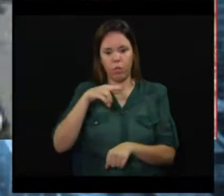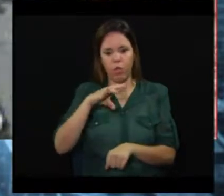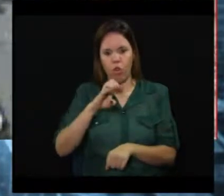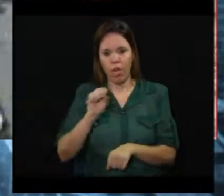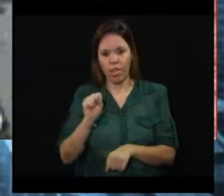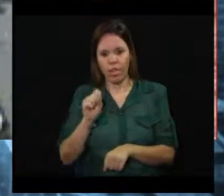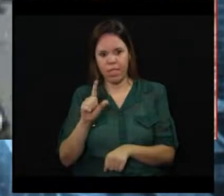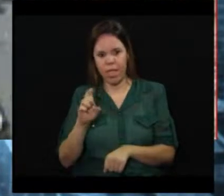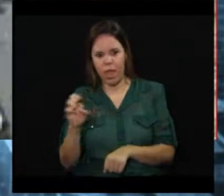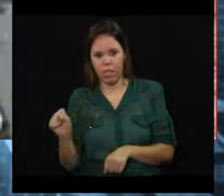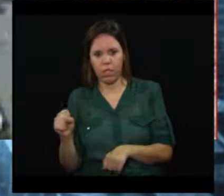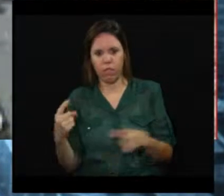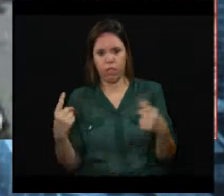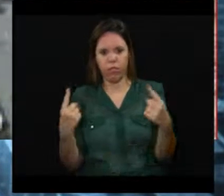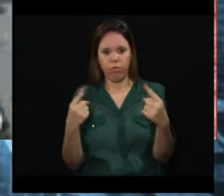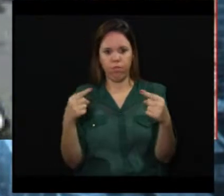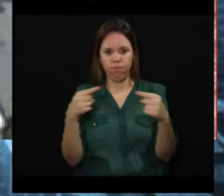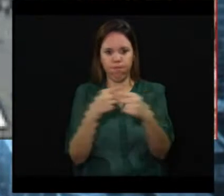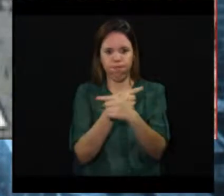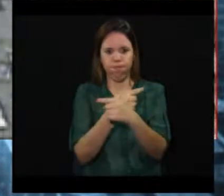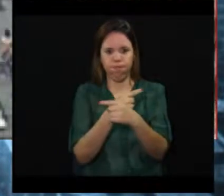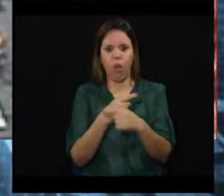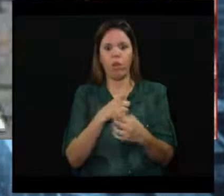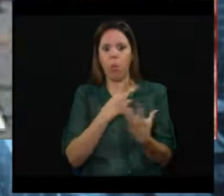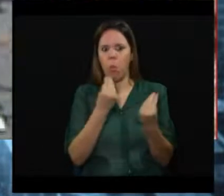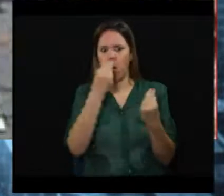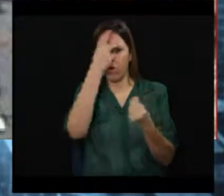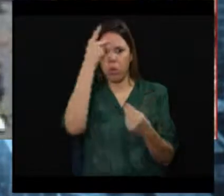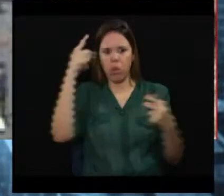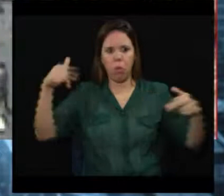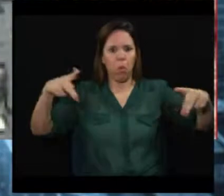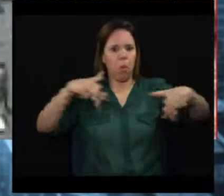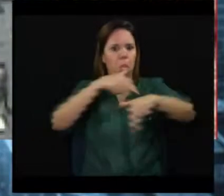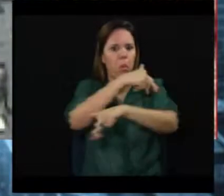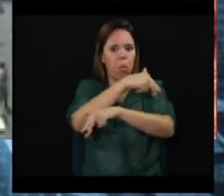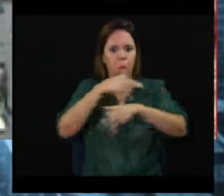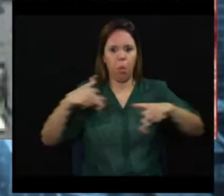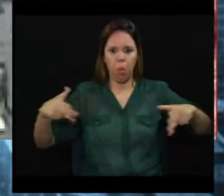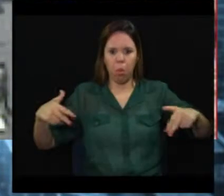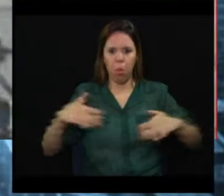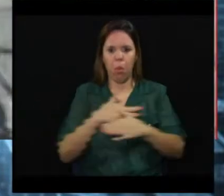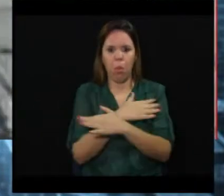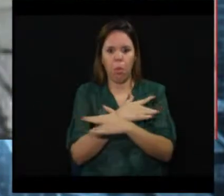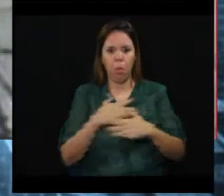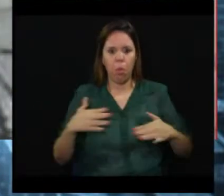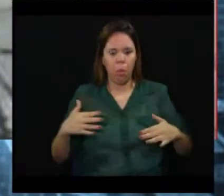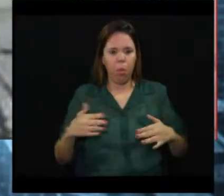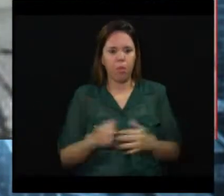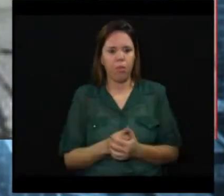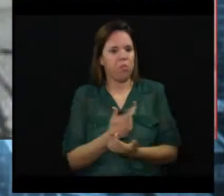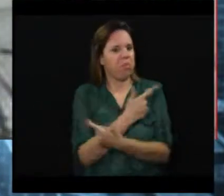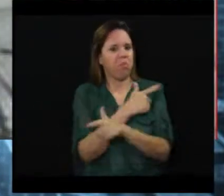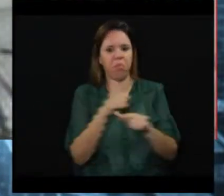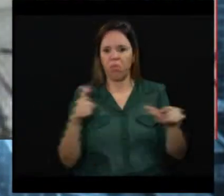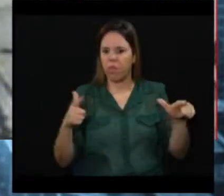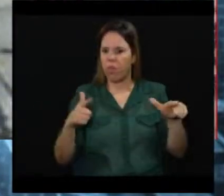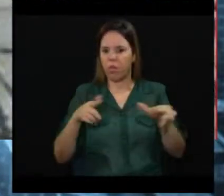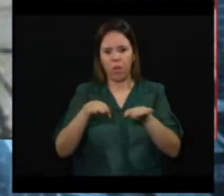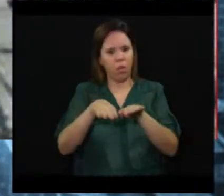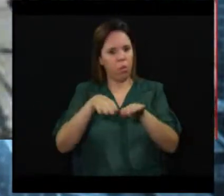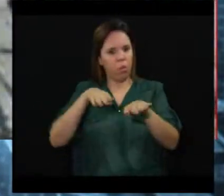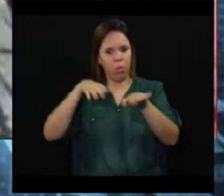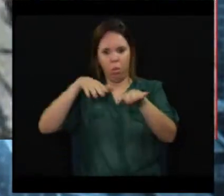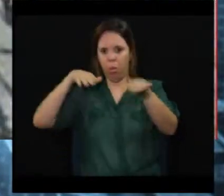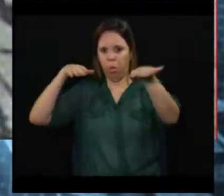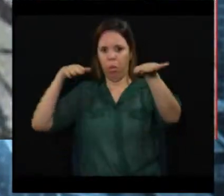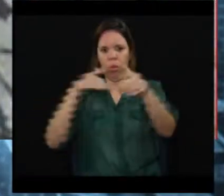a José Paulino. Impressionante, hein? Mais pedestre que carro neste momento no centro da cidade. Não há trânsito, tranquilo